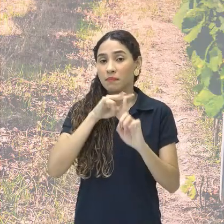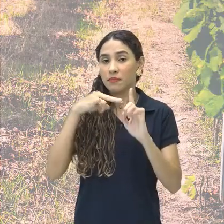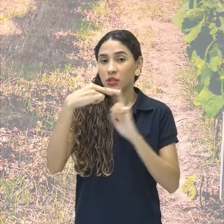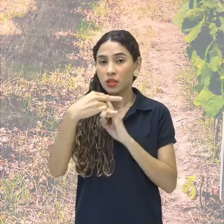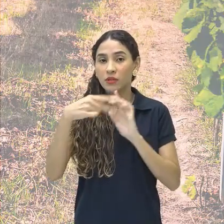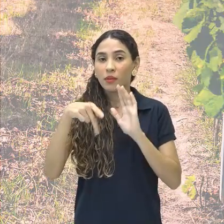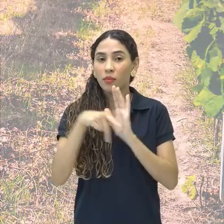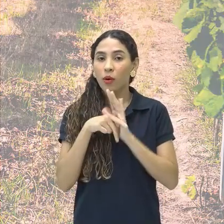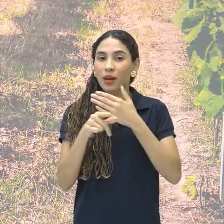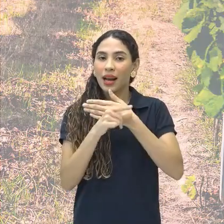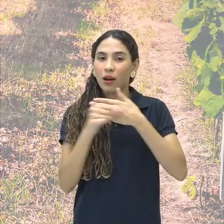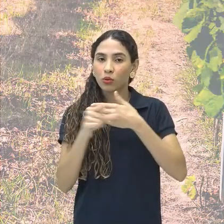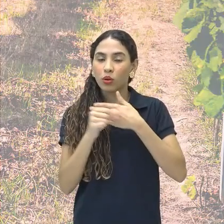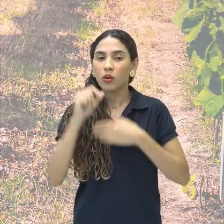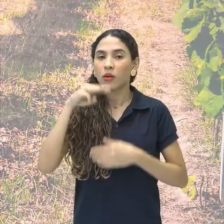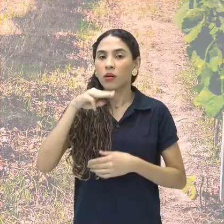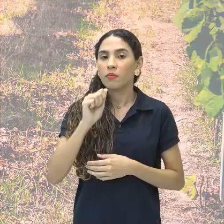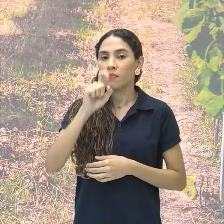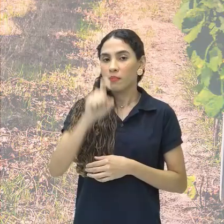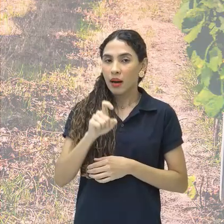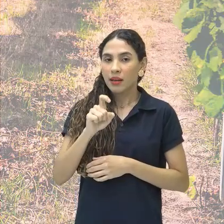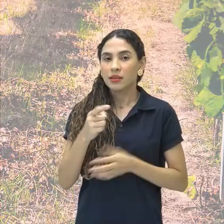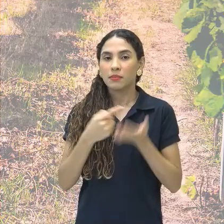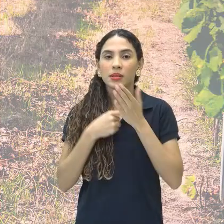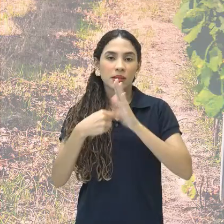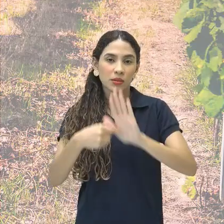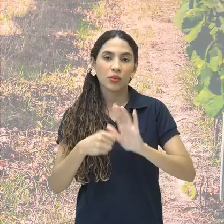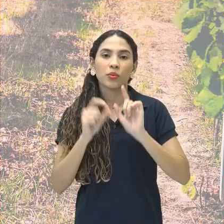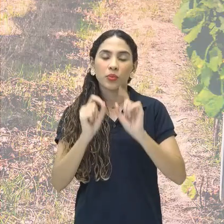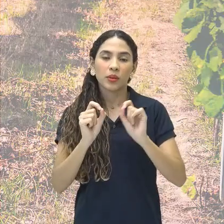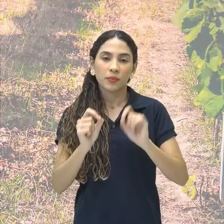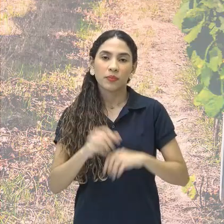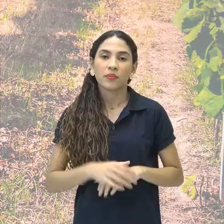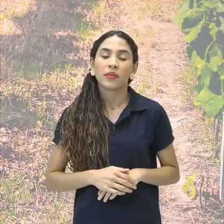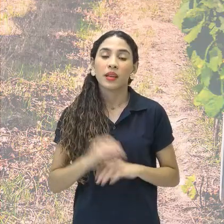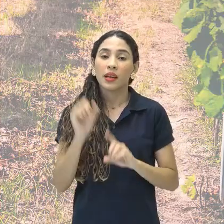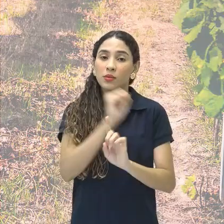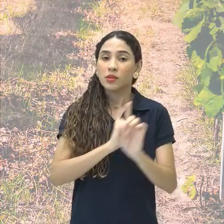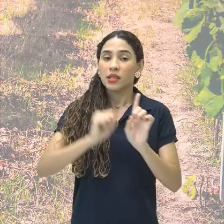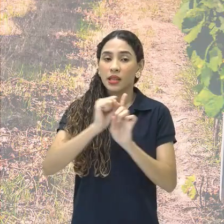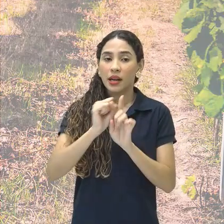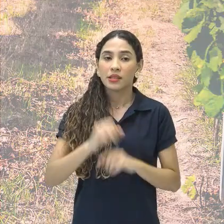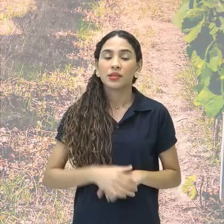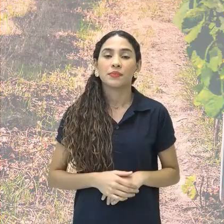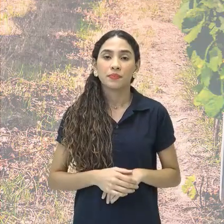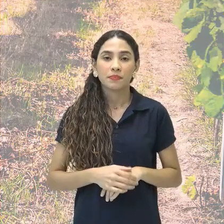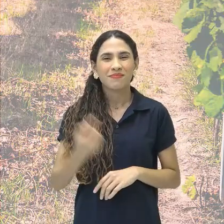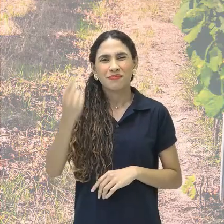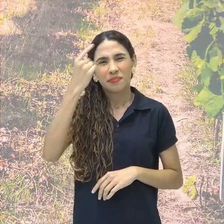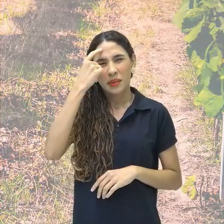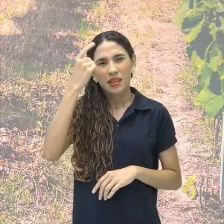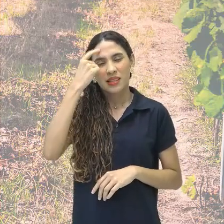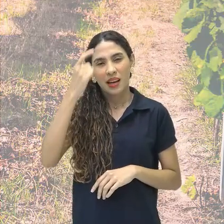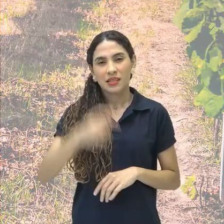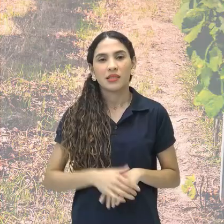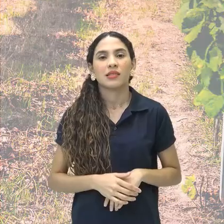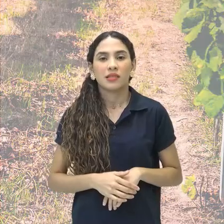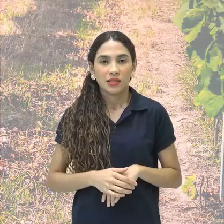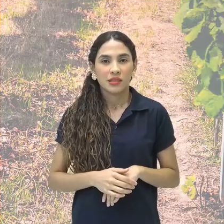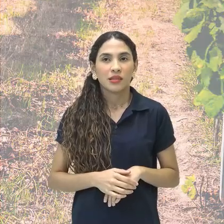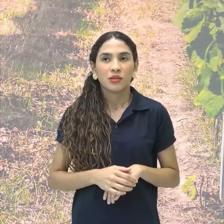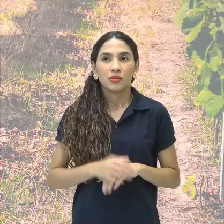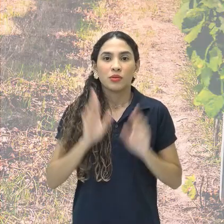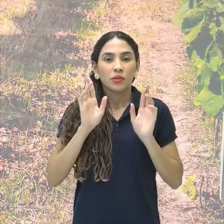de Marx, né, que ele trouxe para que a sociedade pensasse, né, de uma